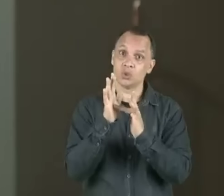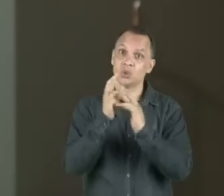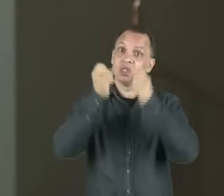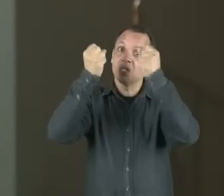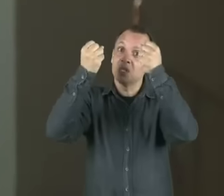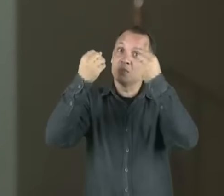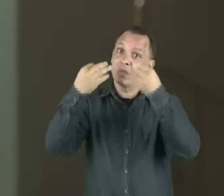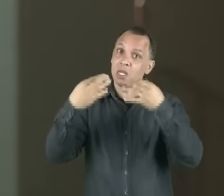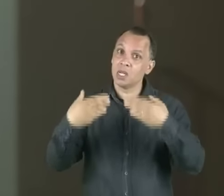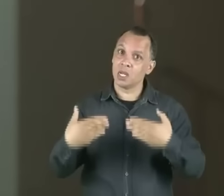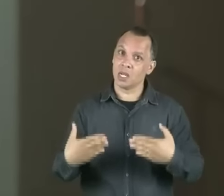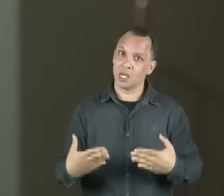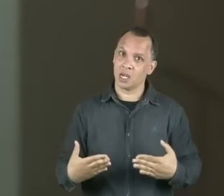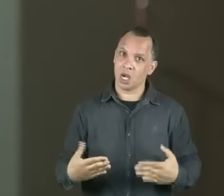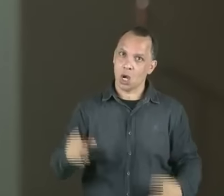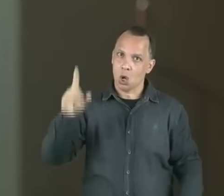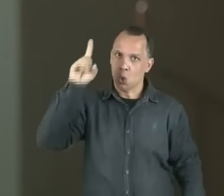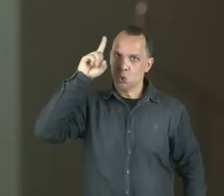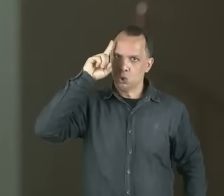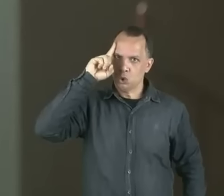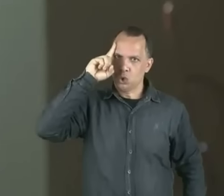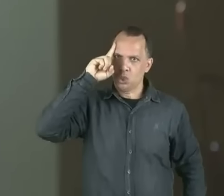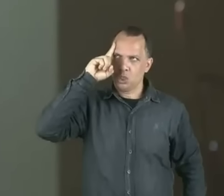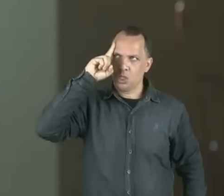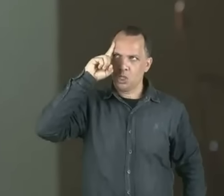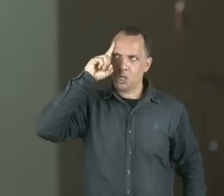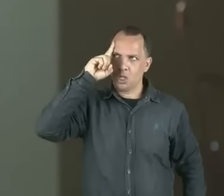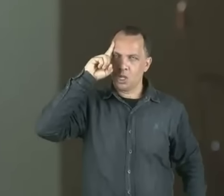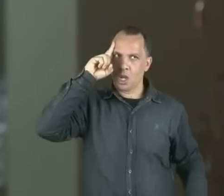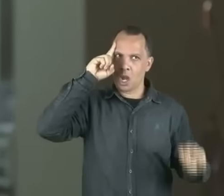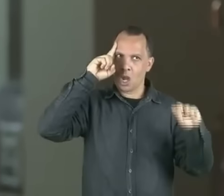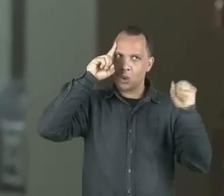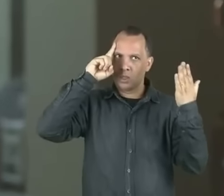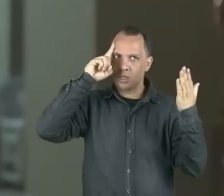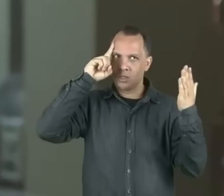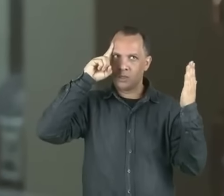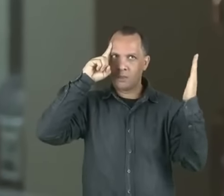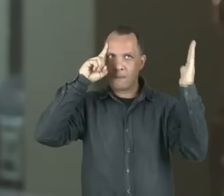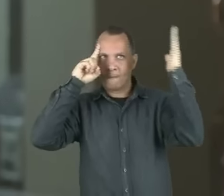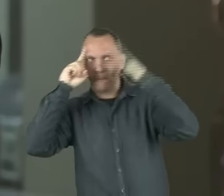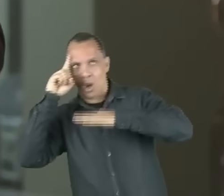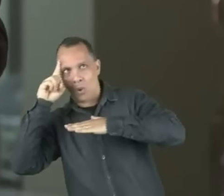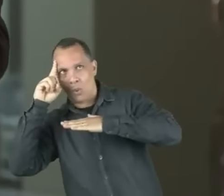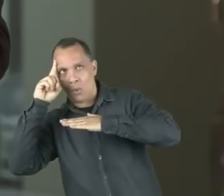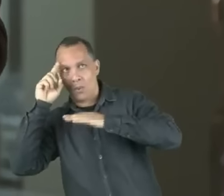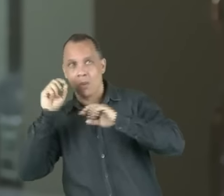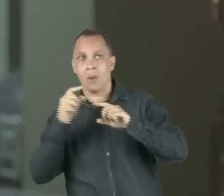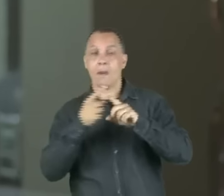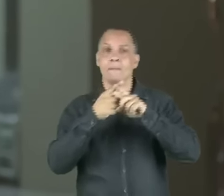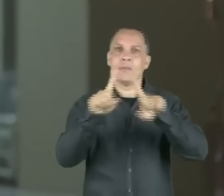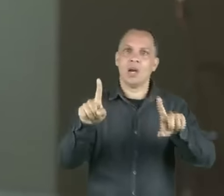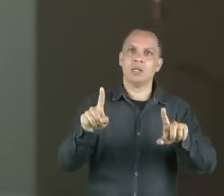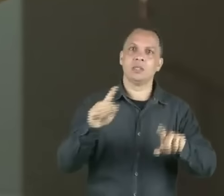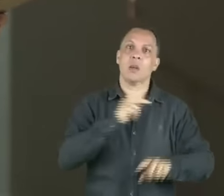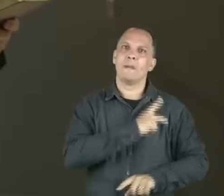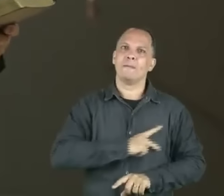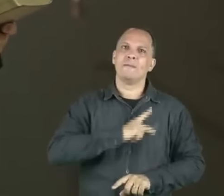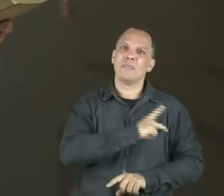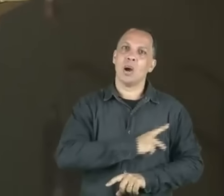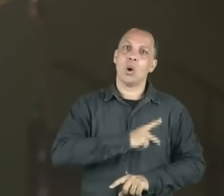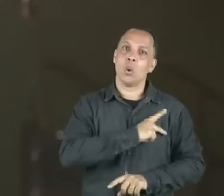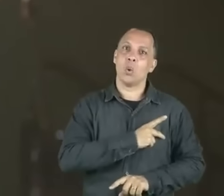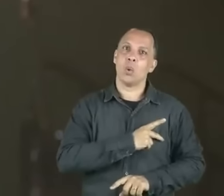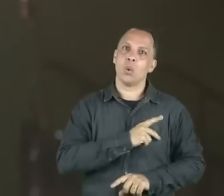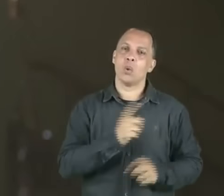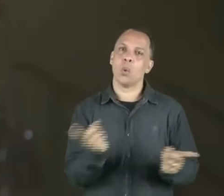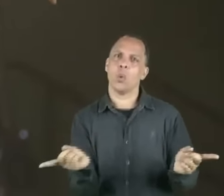mau do dia mas Paulo tá falando do dia mal e não é um mal dentro do